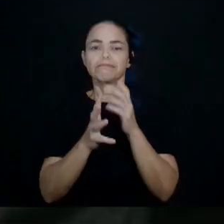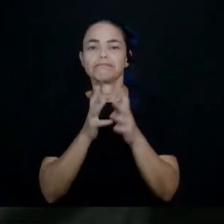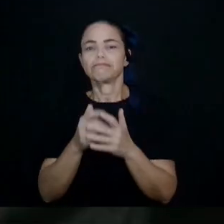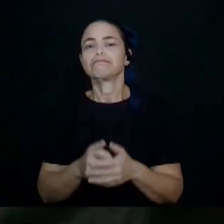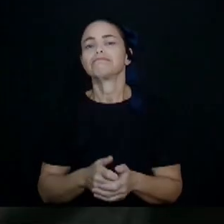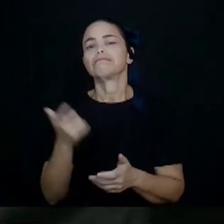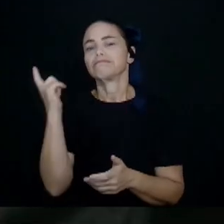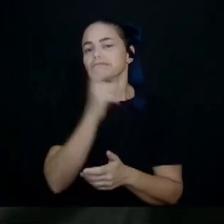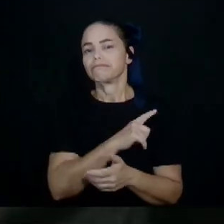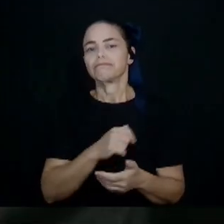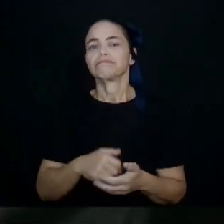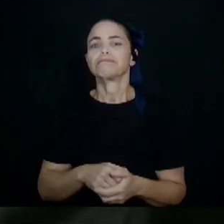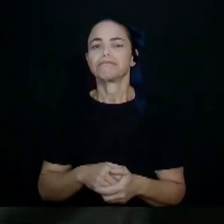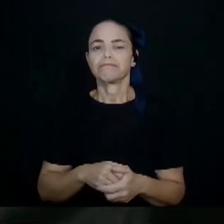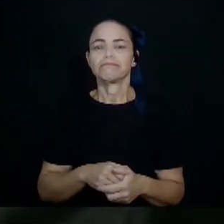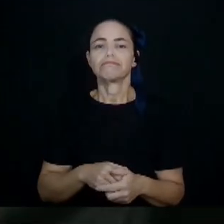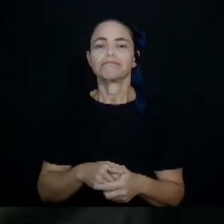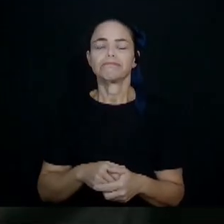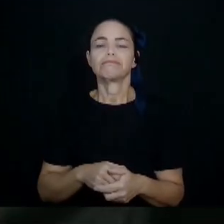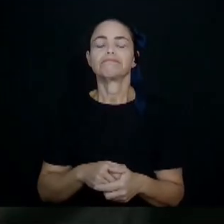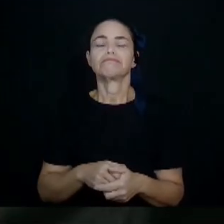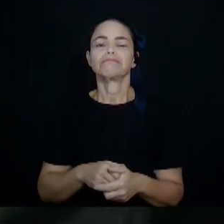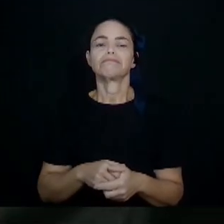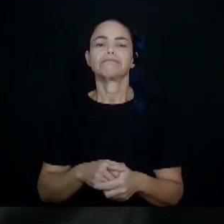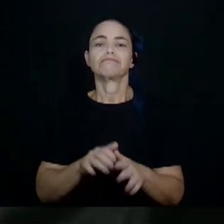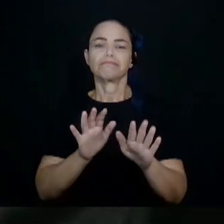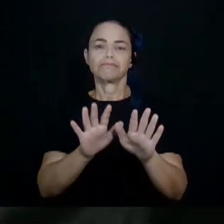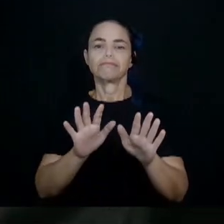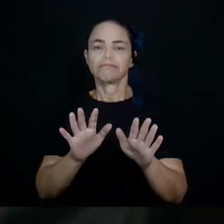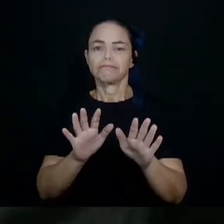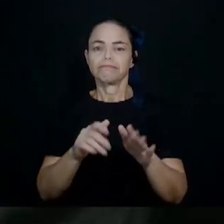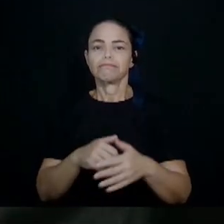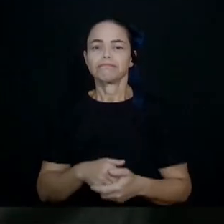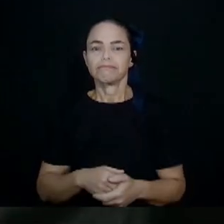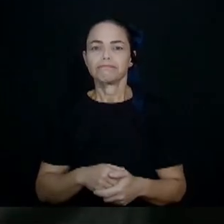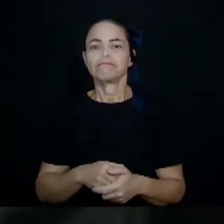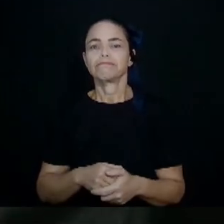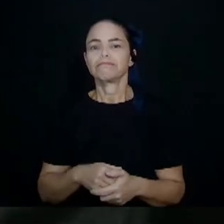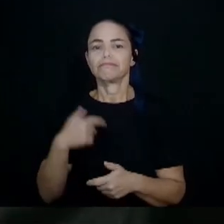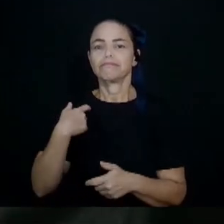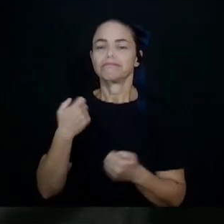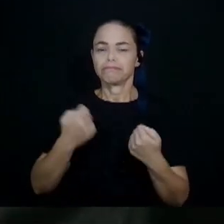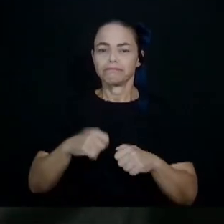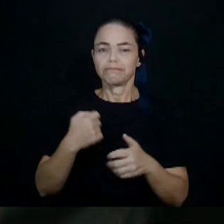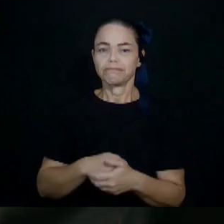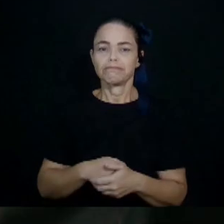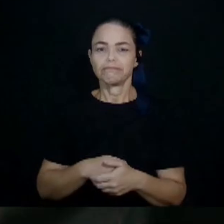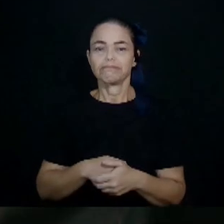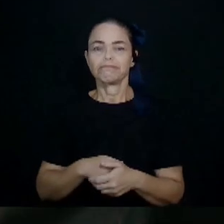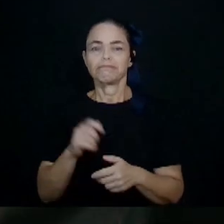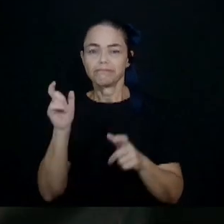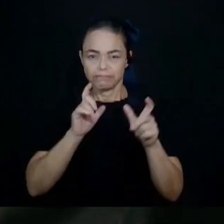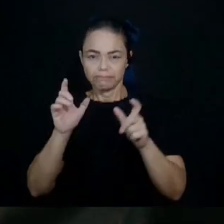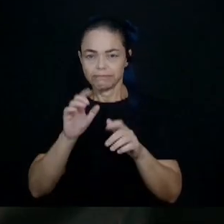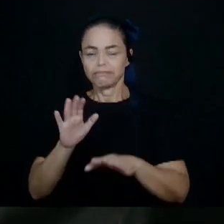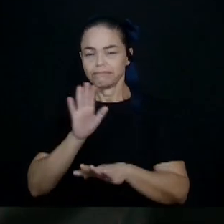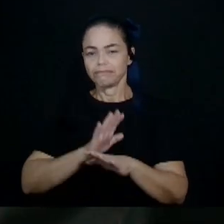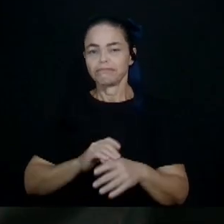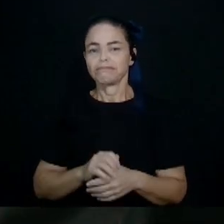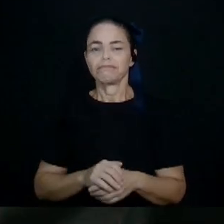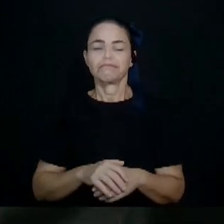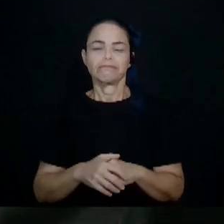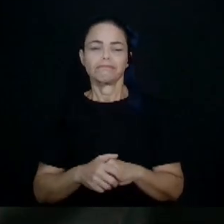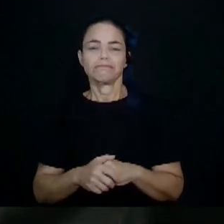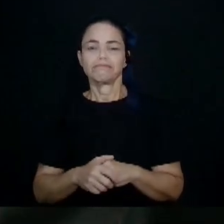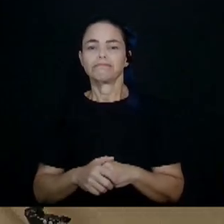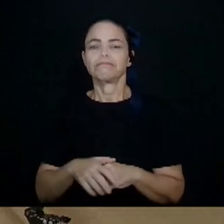consegue dar um passo atrás e falar, opa, peraí, a gente precisa tomar um pouquinho mais de atenção nessa